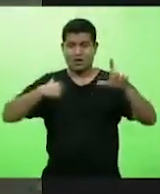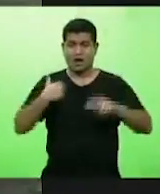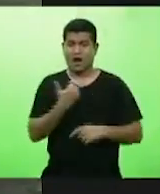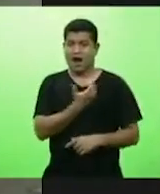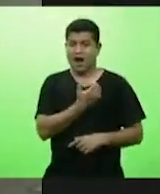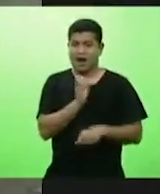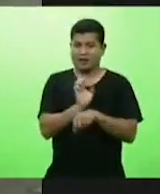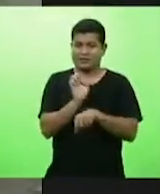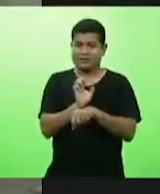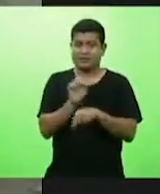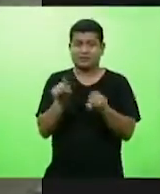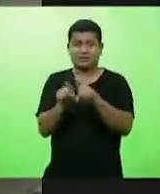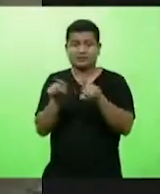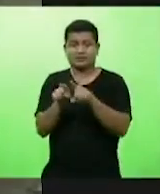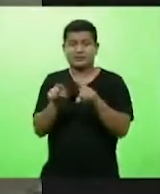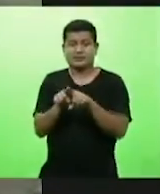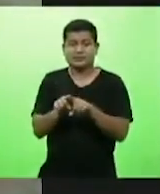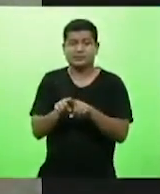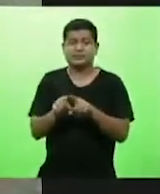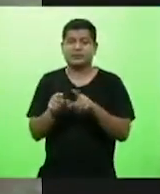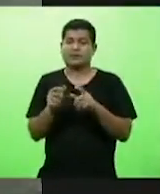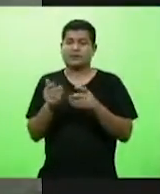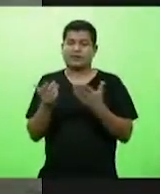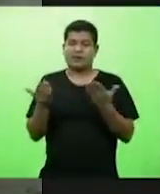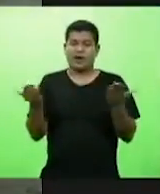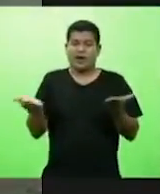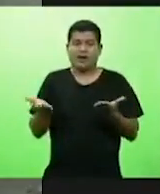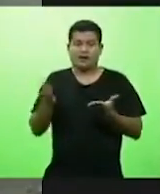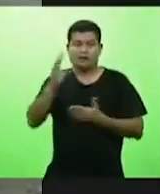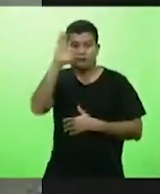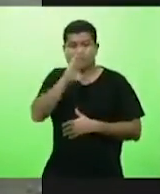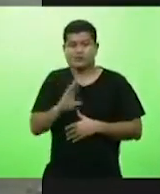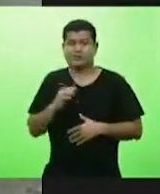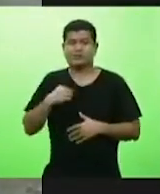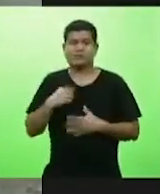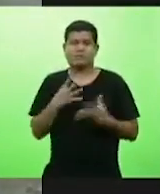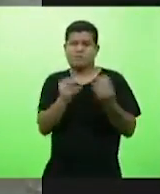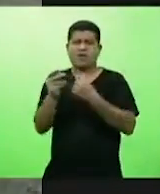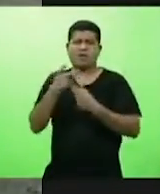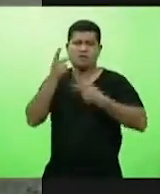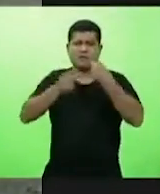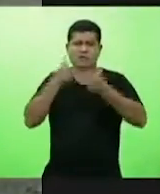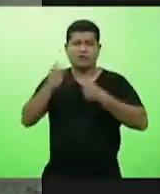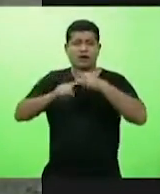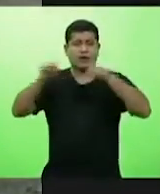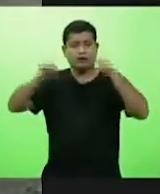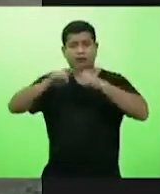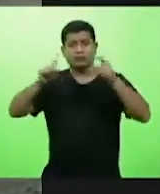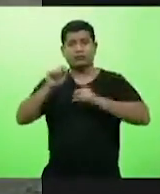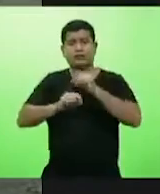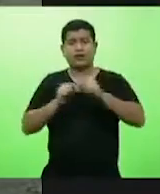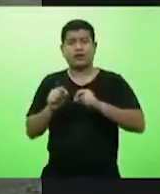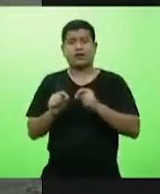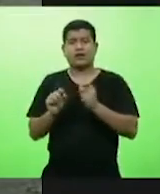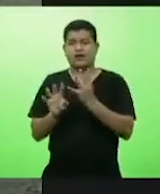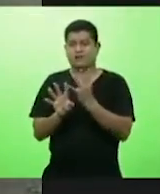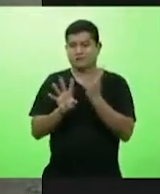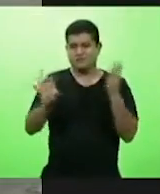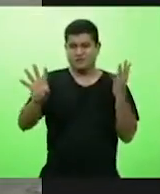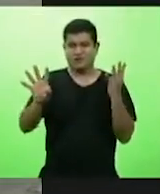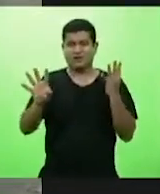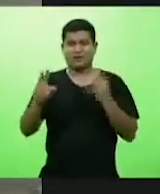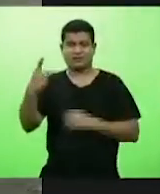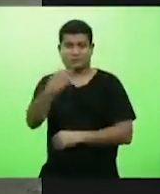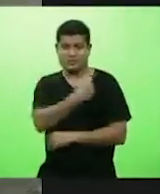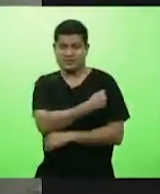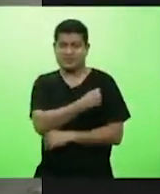não param as denúncias de fura-fila, agora novos municípios sendo investigados pelo Ministério Público, porque há